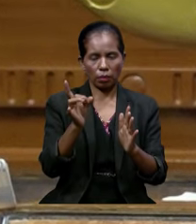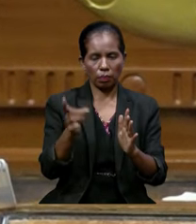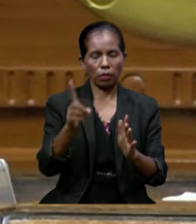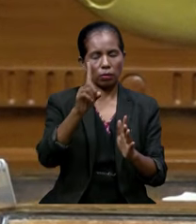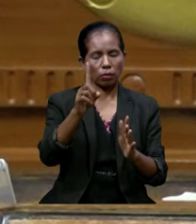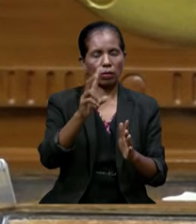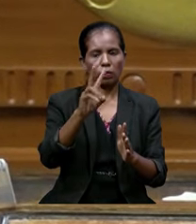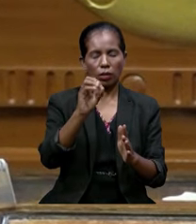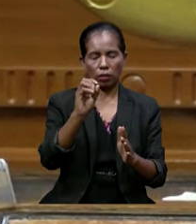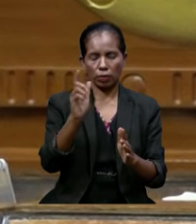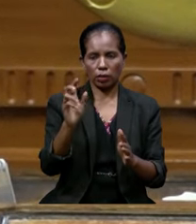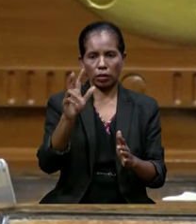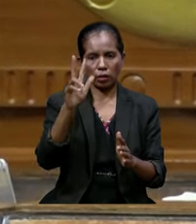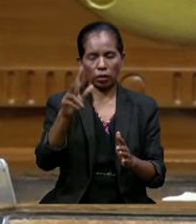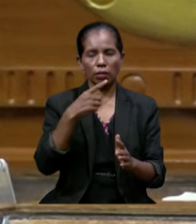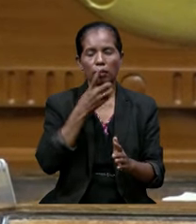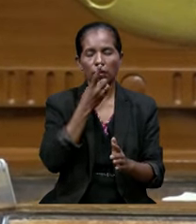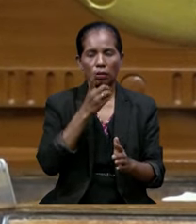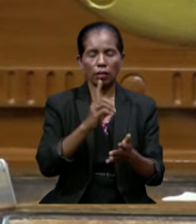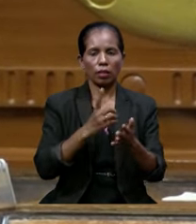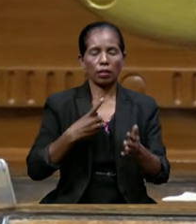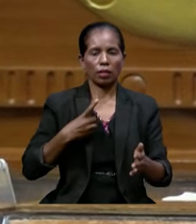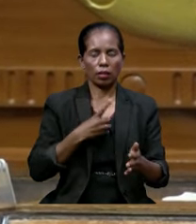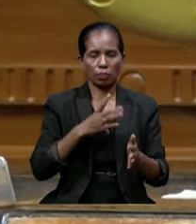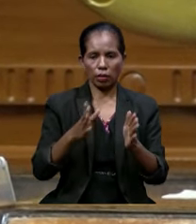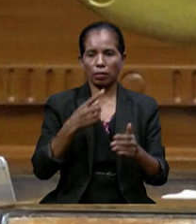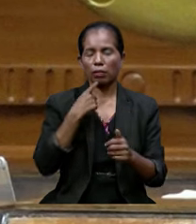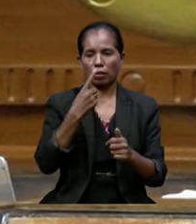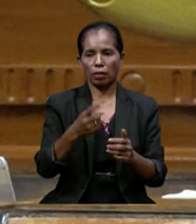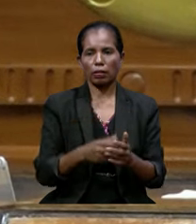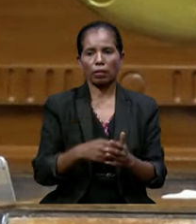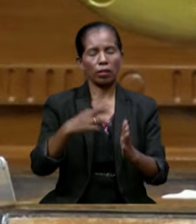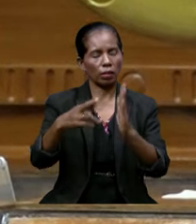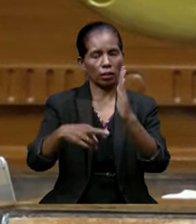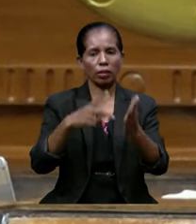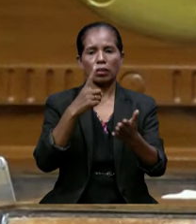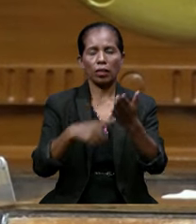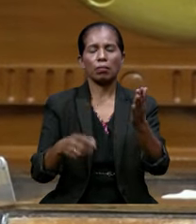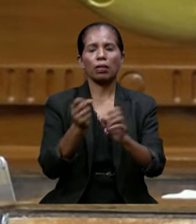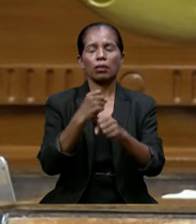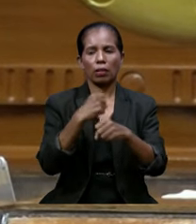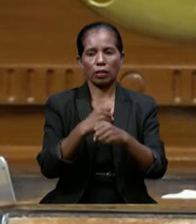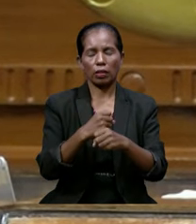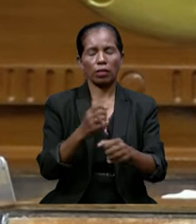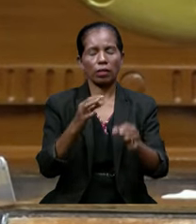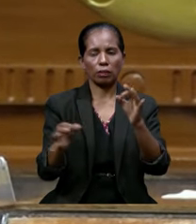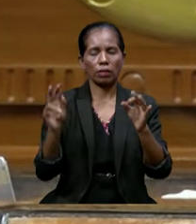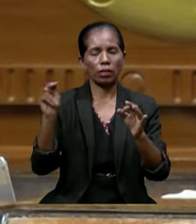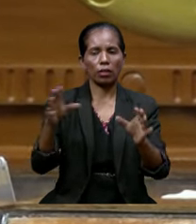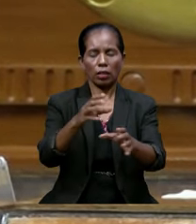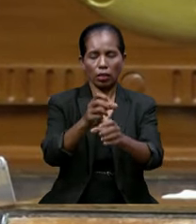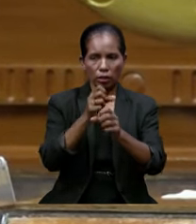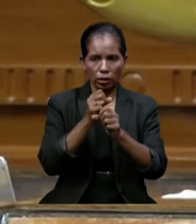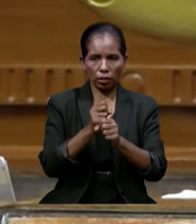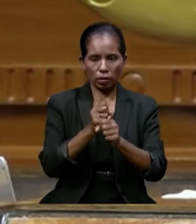81/2023 descreve ho claro o en senhor deputado nina declaração hatete regulamentação ser mat halo senisimo remuneratório